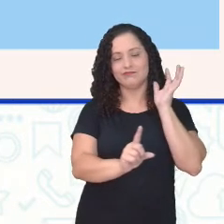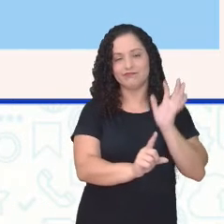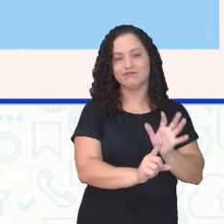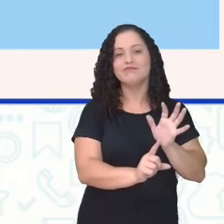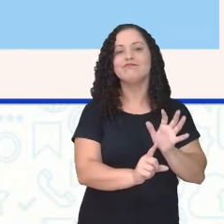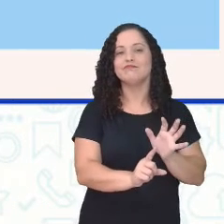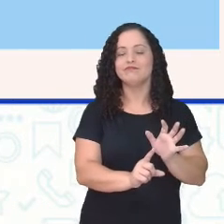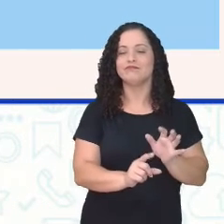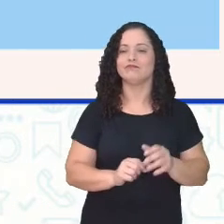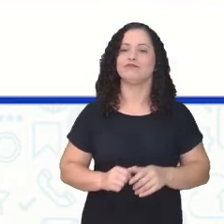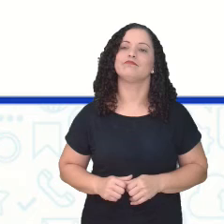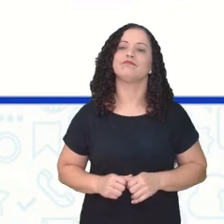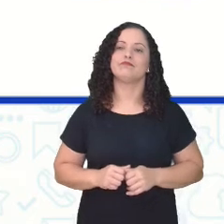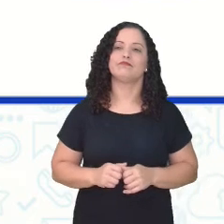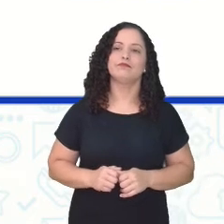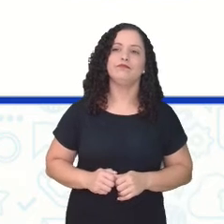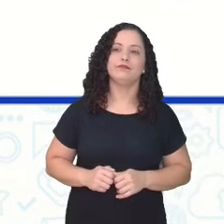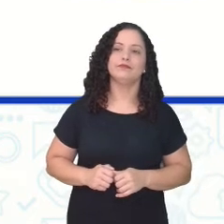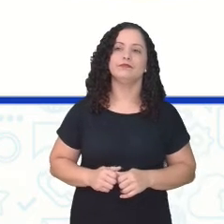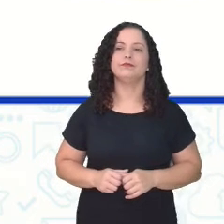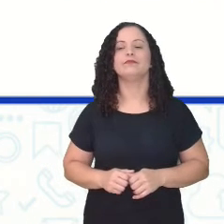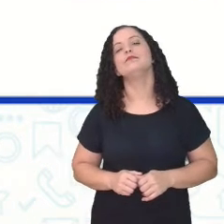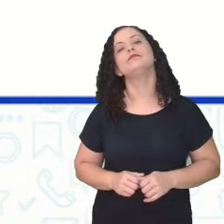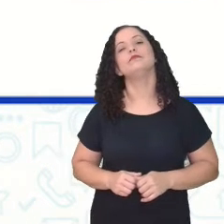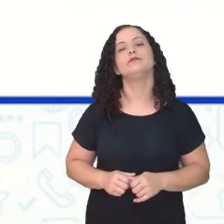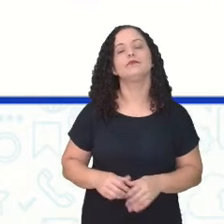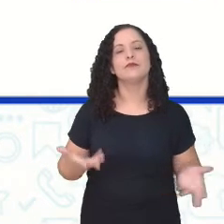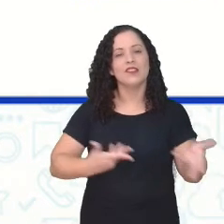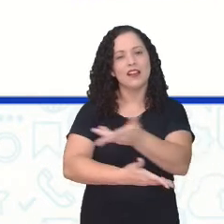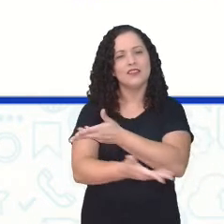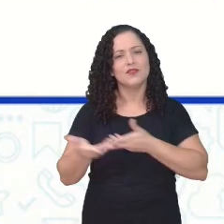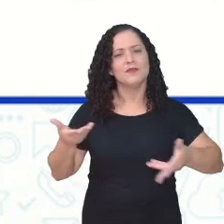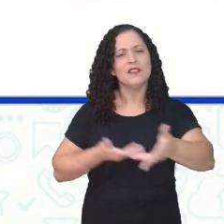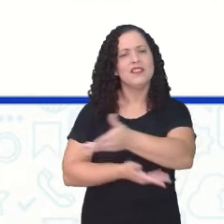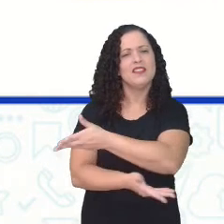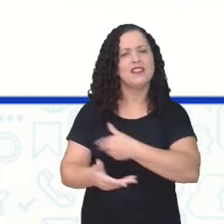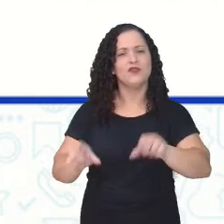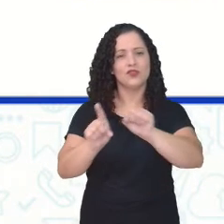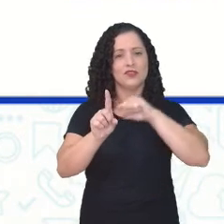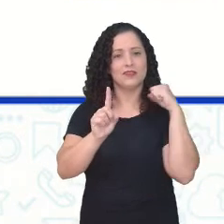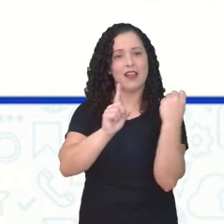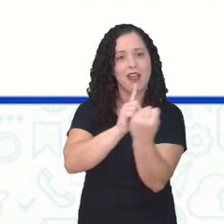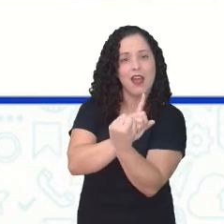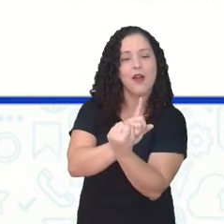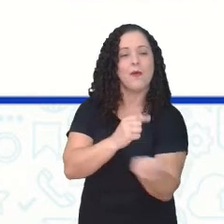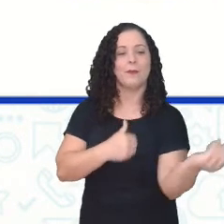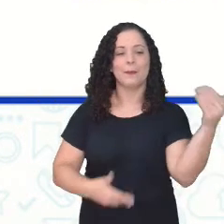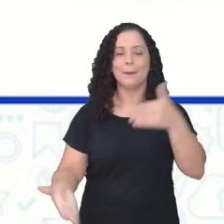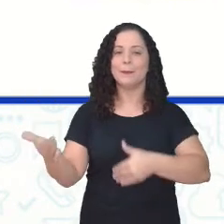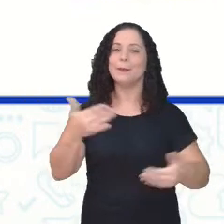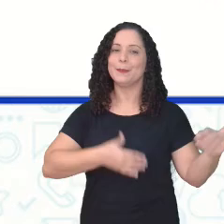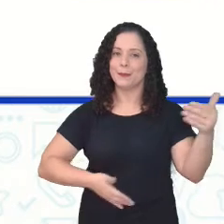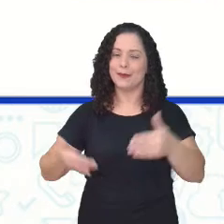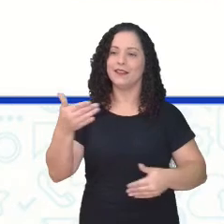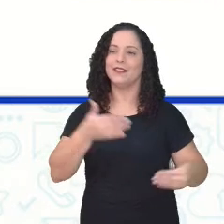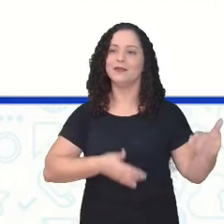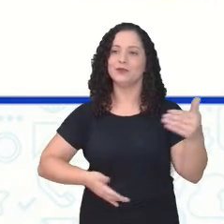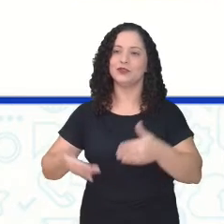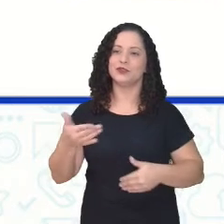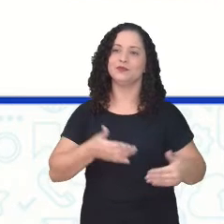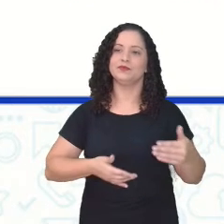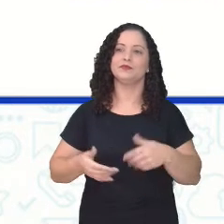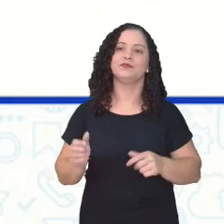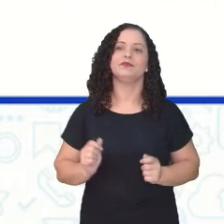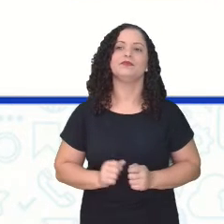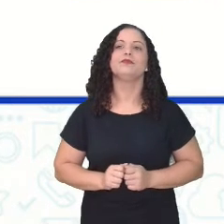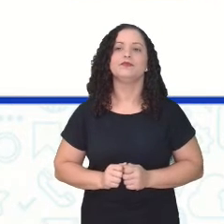sua constituição. Nas interações sociais de que participamos, podemos,